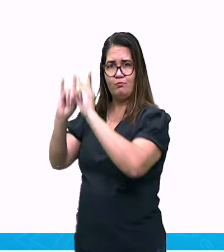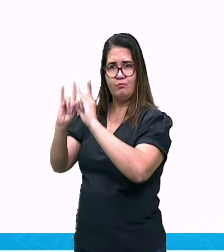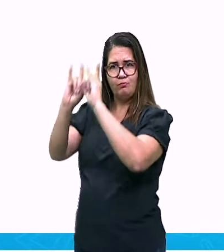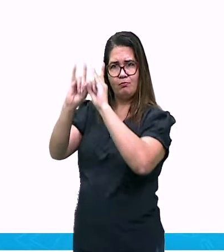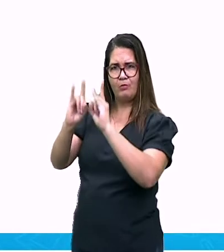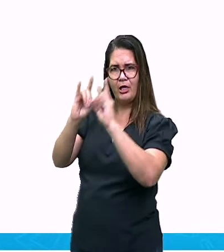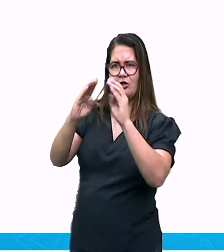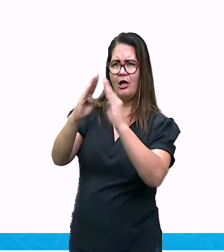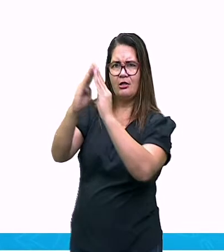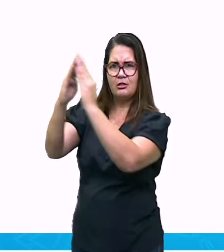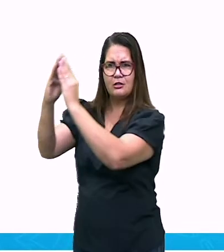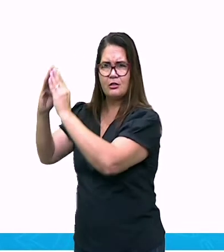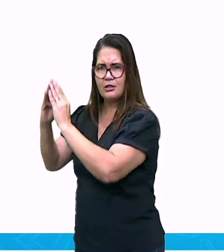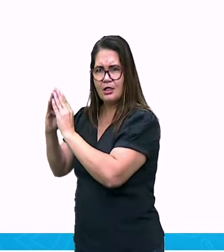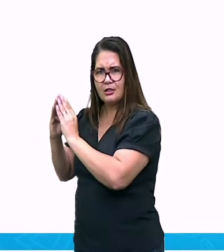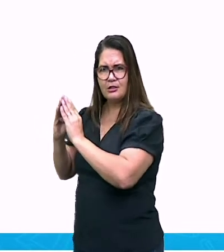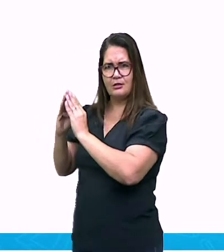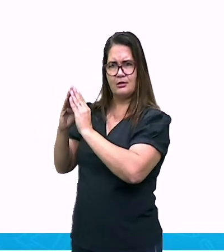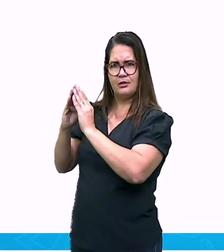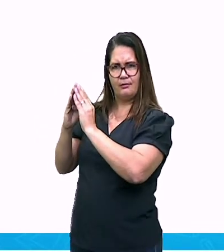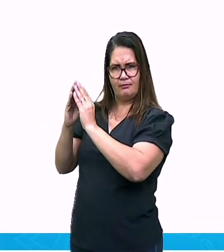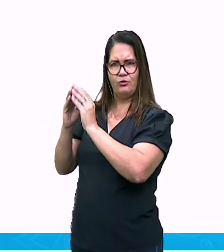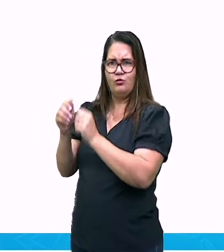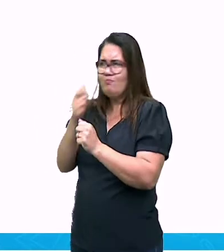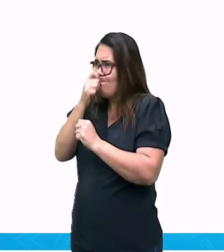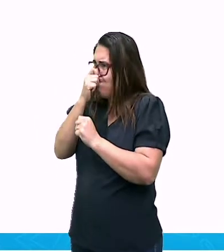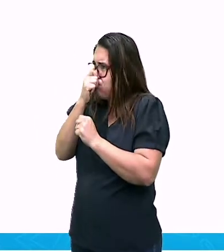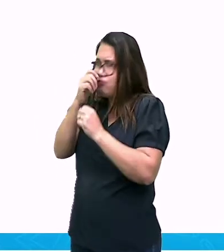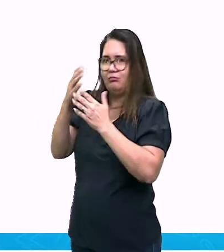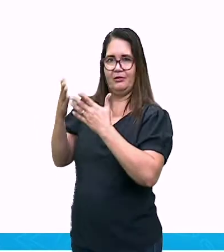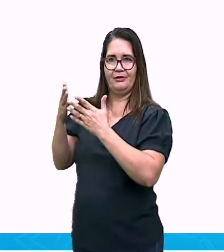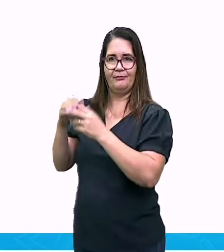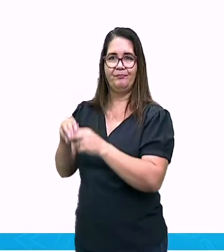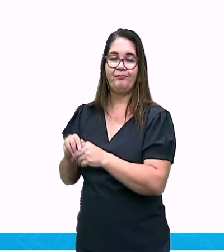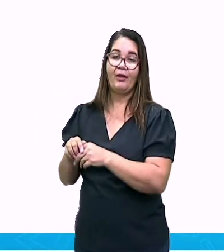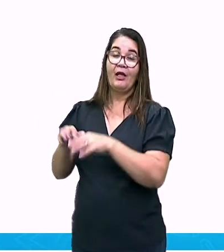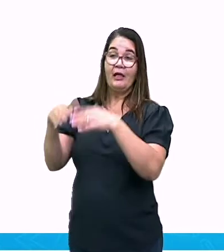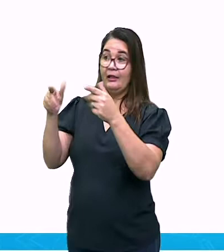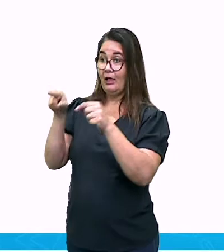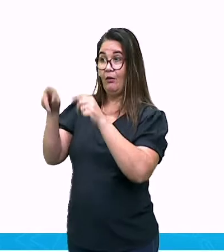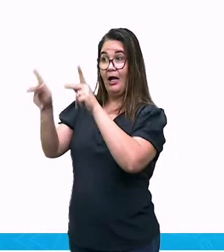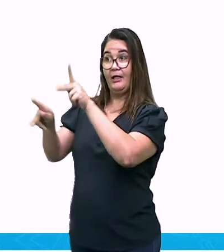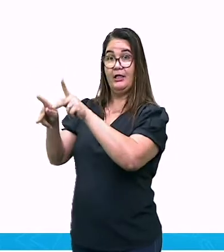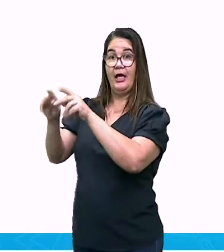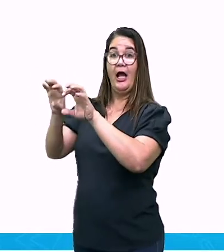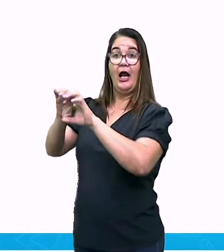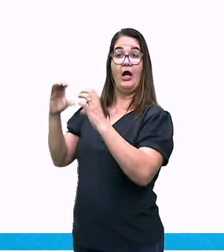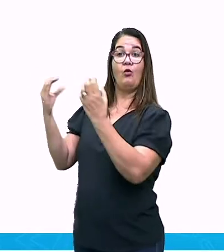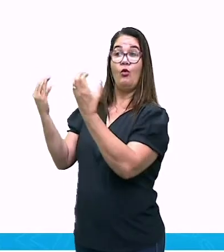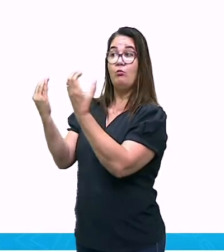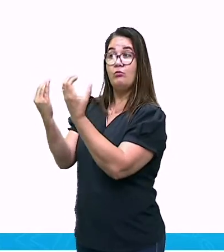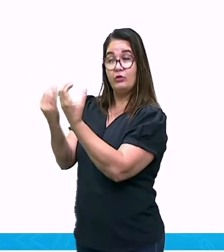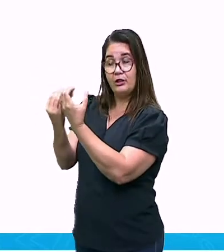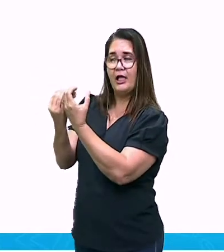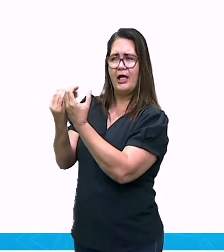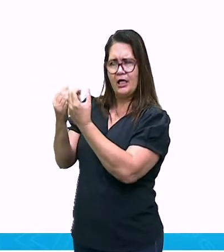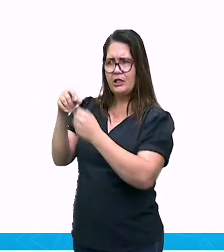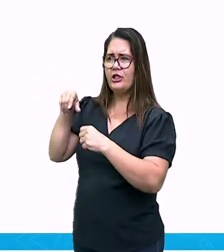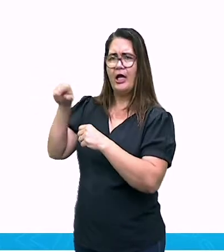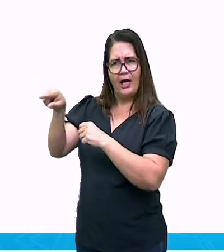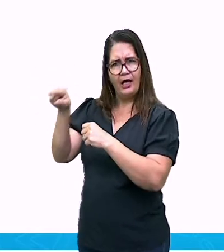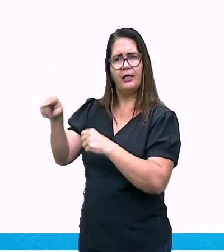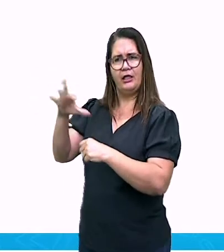na zona urbana. Na comunidade urbana, há serviços como